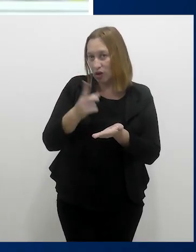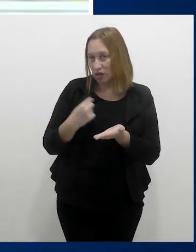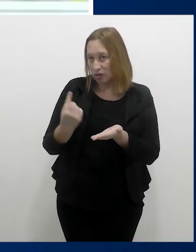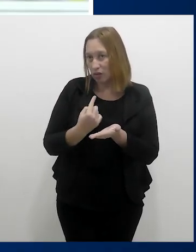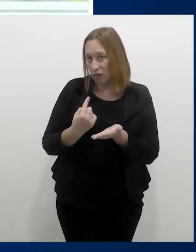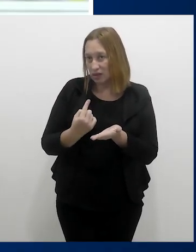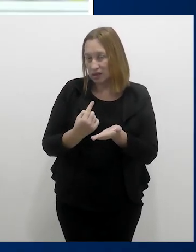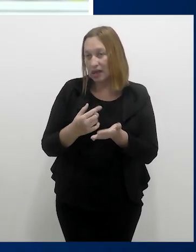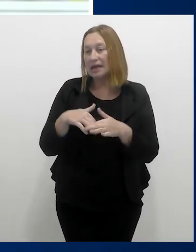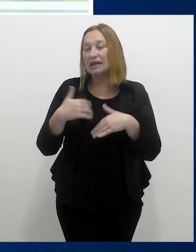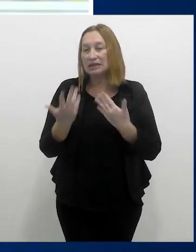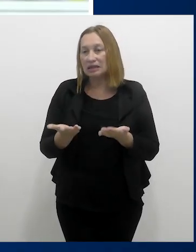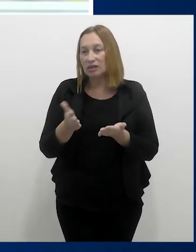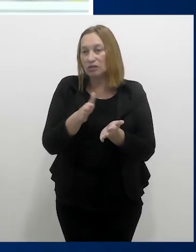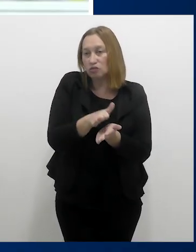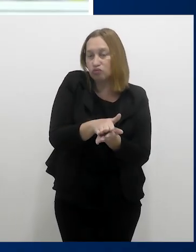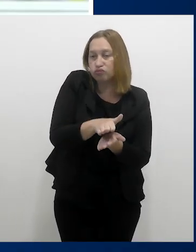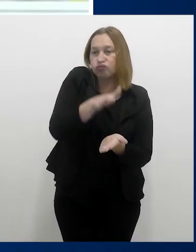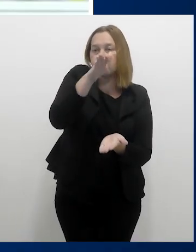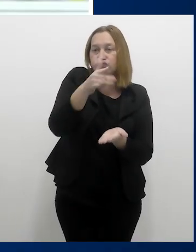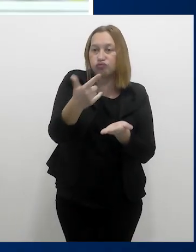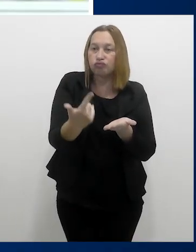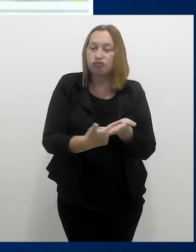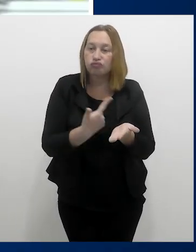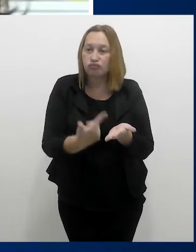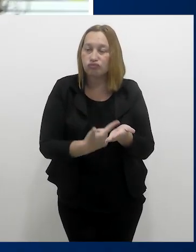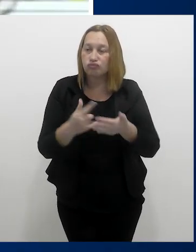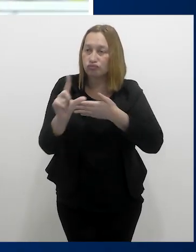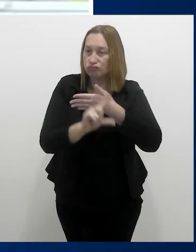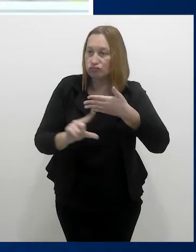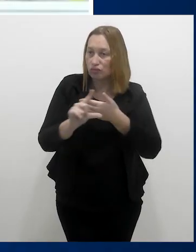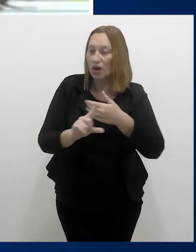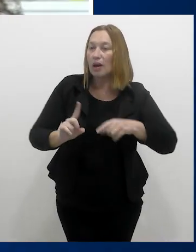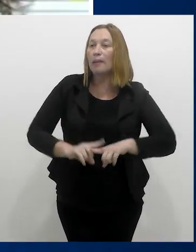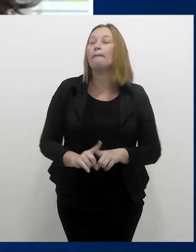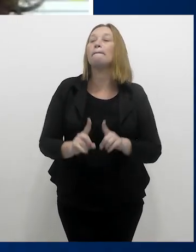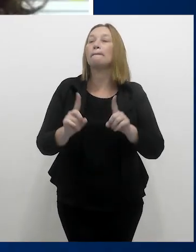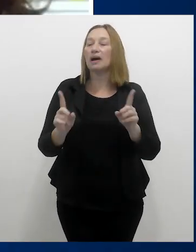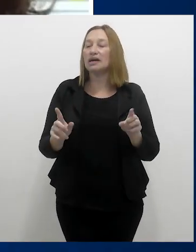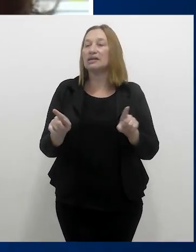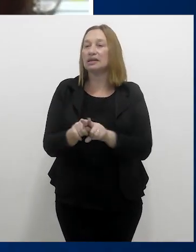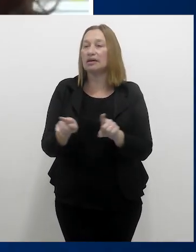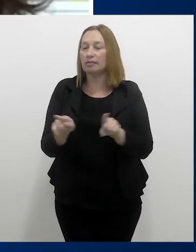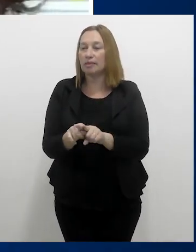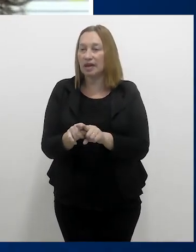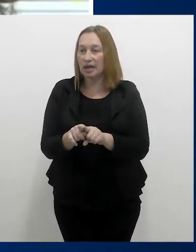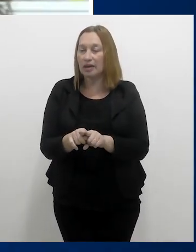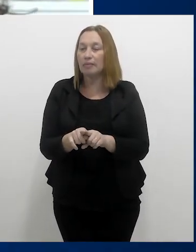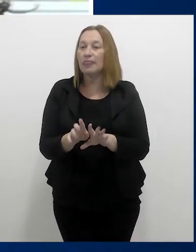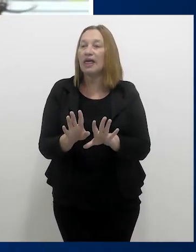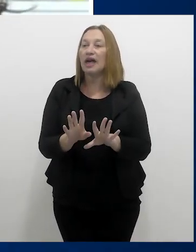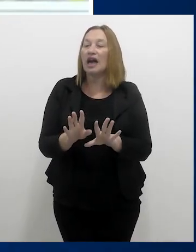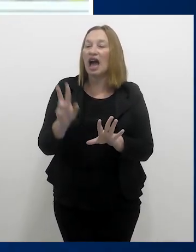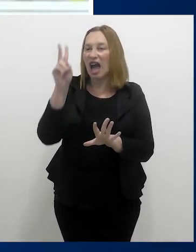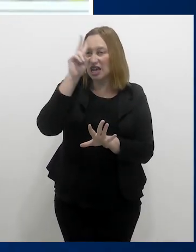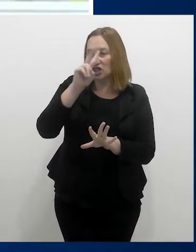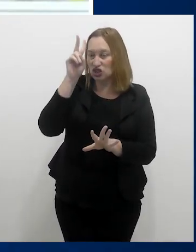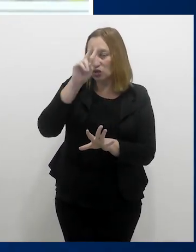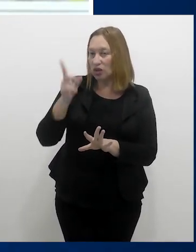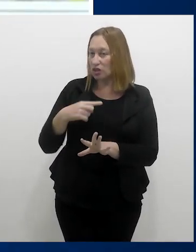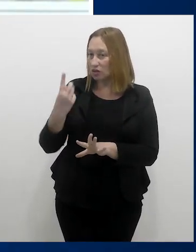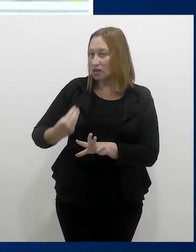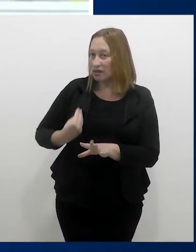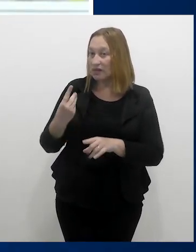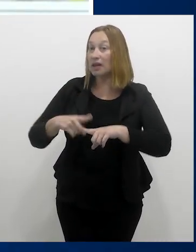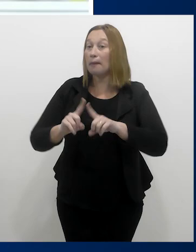Então, ele não é um livro sobre literatura, mas também sobre literatura. Não é a história da